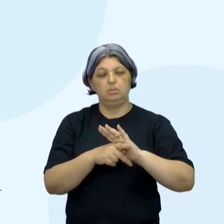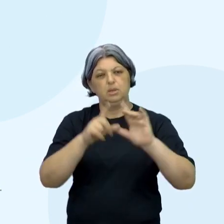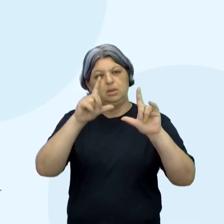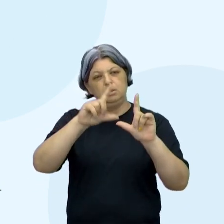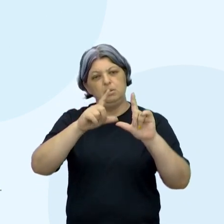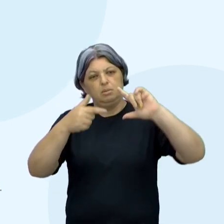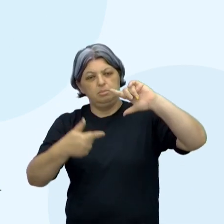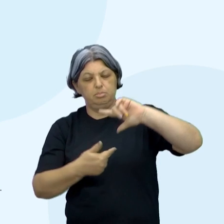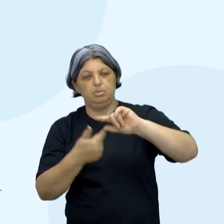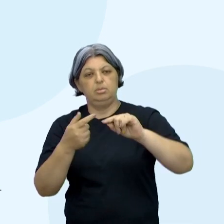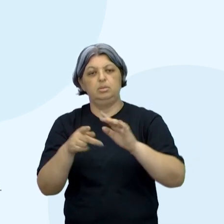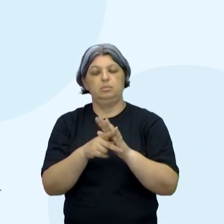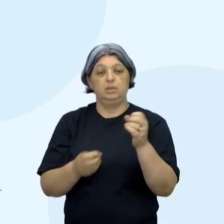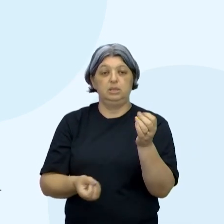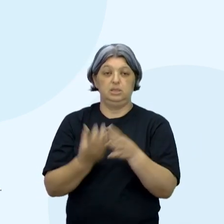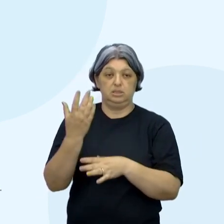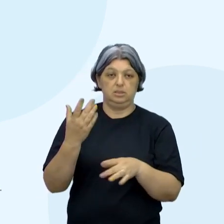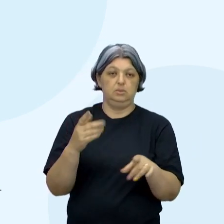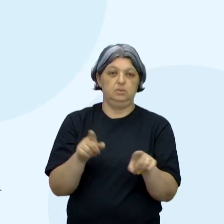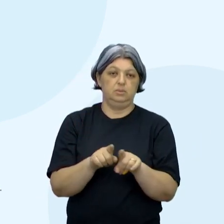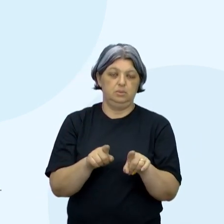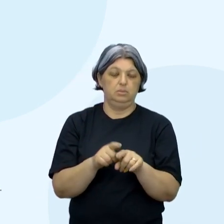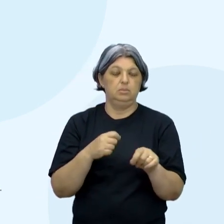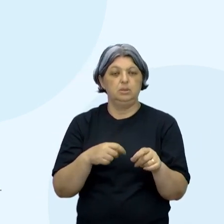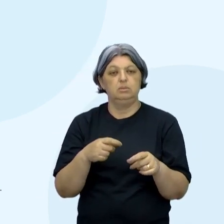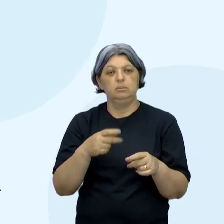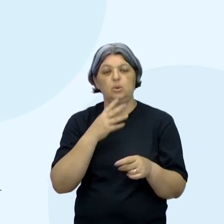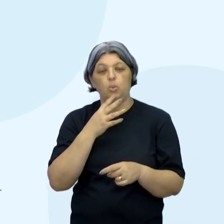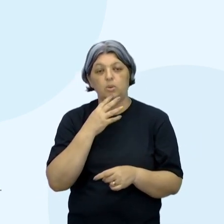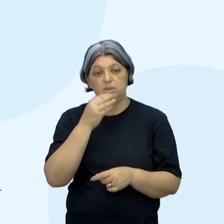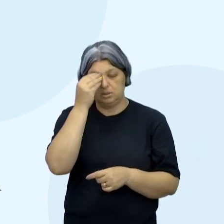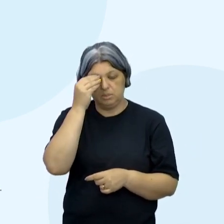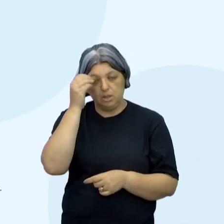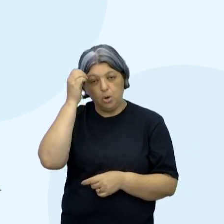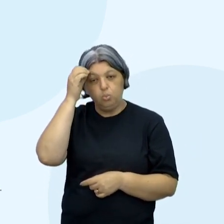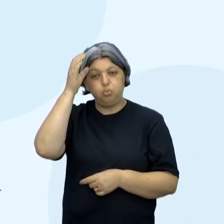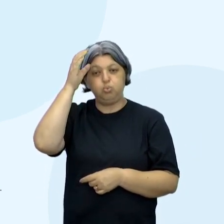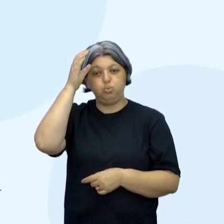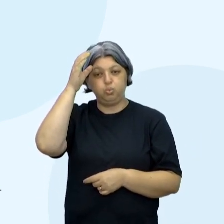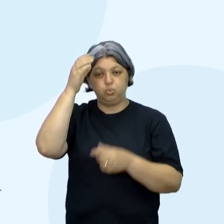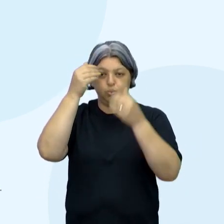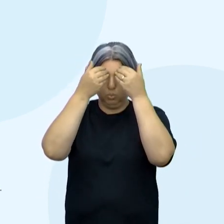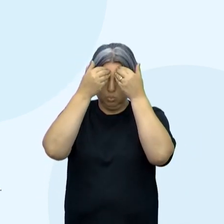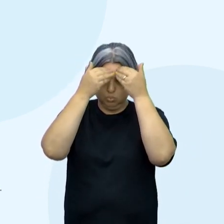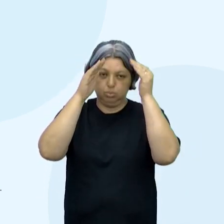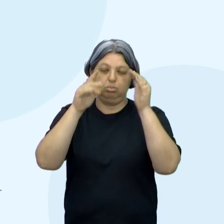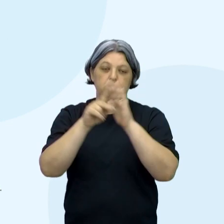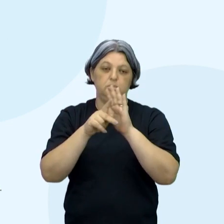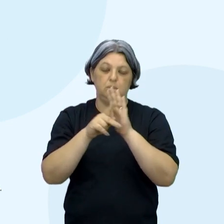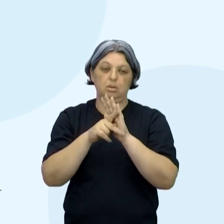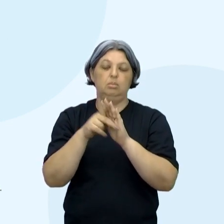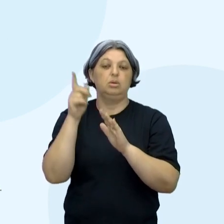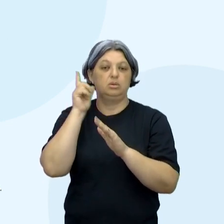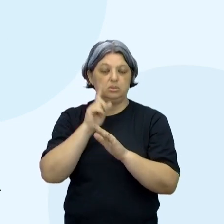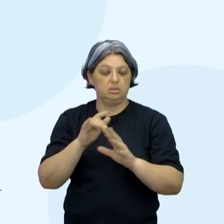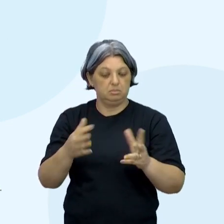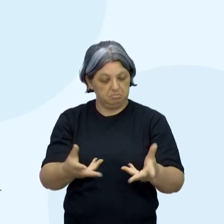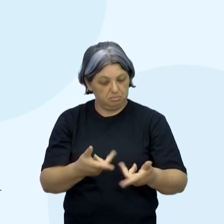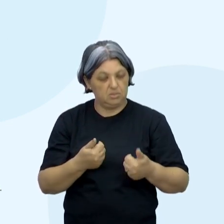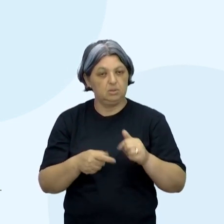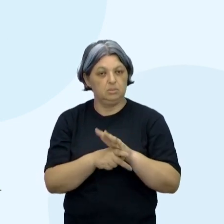fim de aprofundar o conhecimento nesses aspectos e enriquecer sua produção. Além disso, incentive